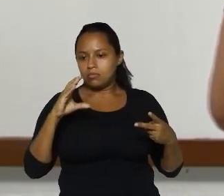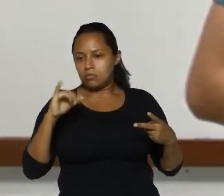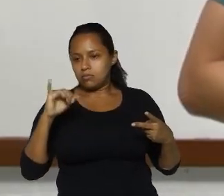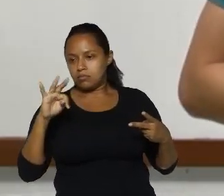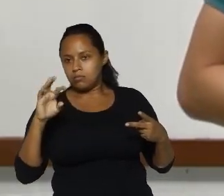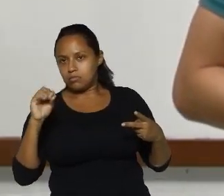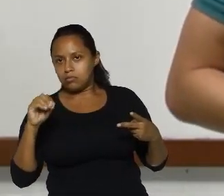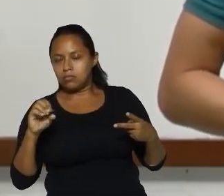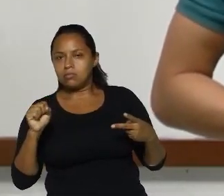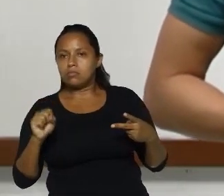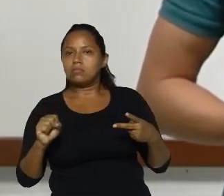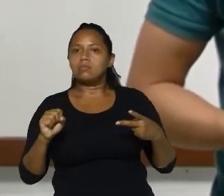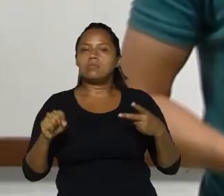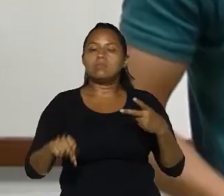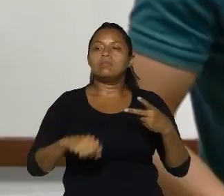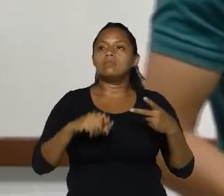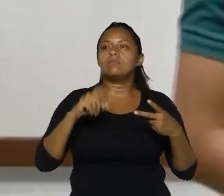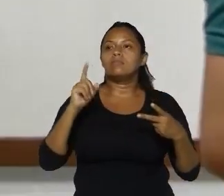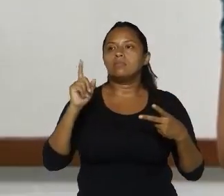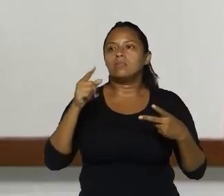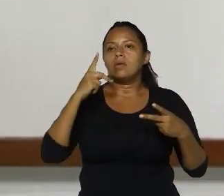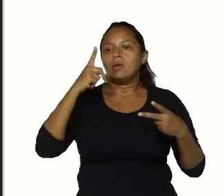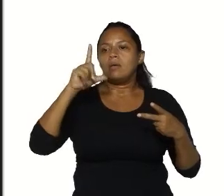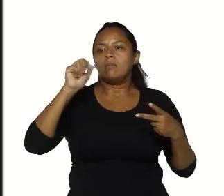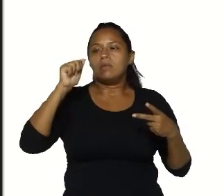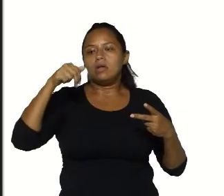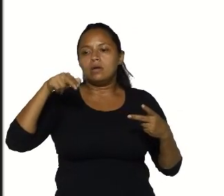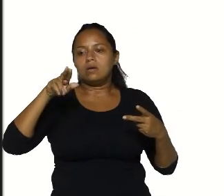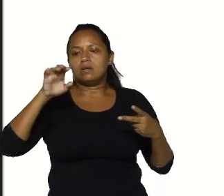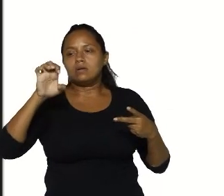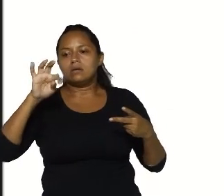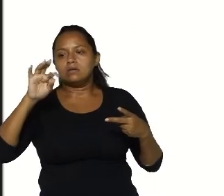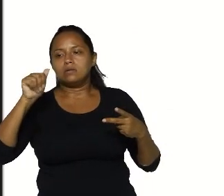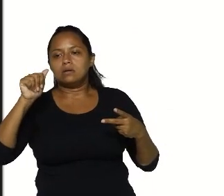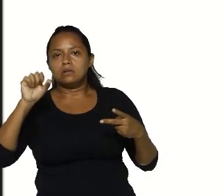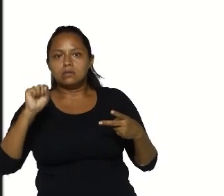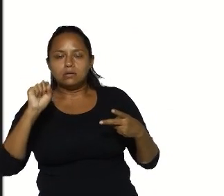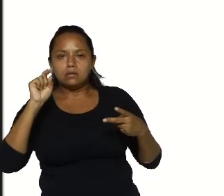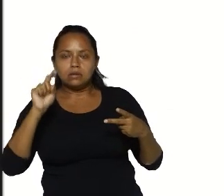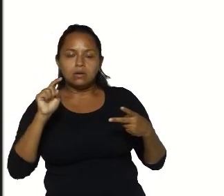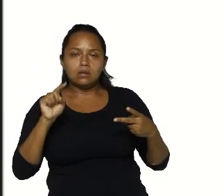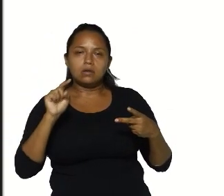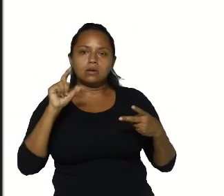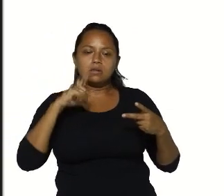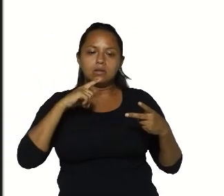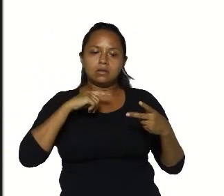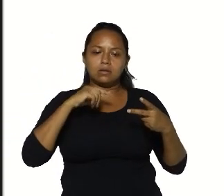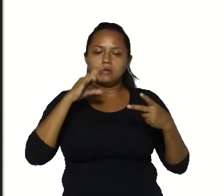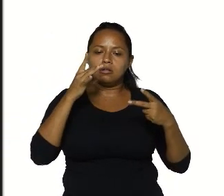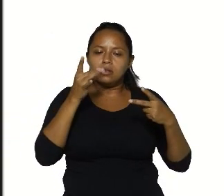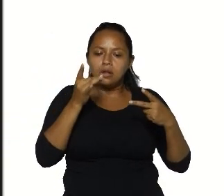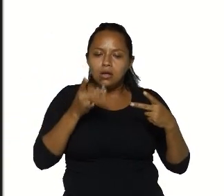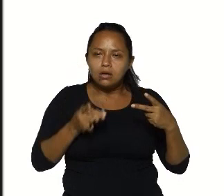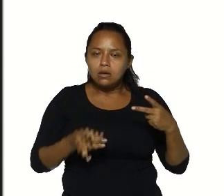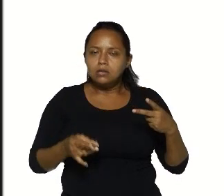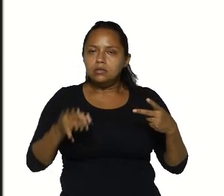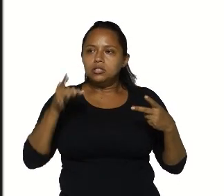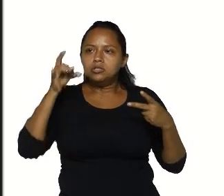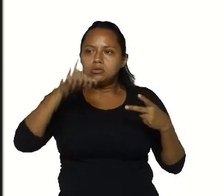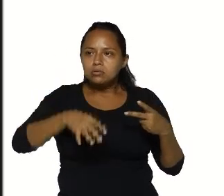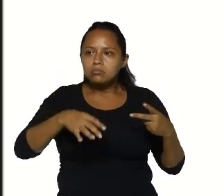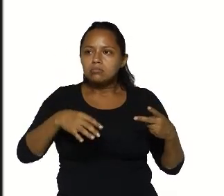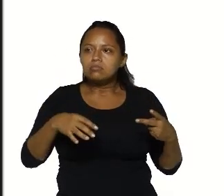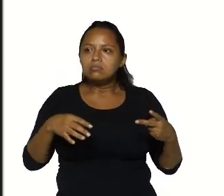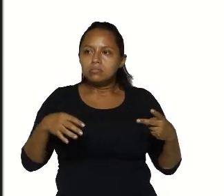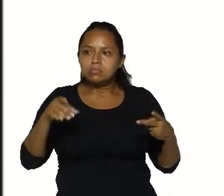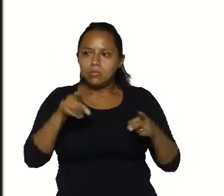de falar, e o terceiro elemento figurado são as plaquetas, que são fragmentos de células, chamadas